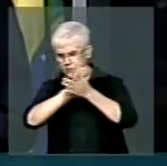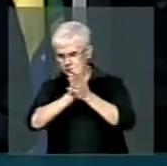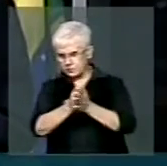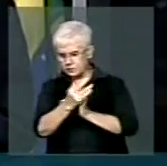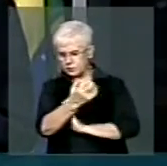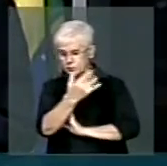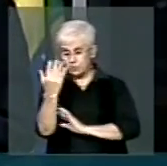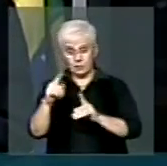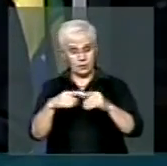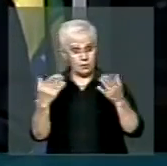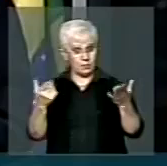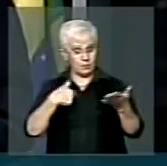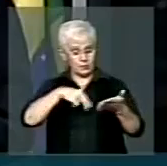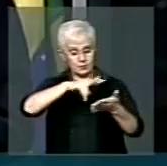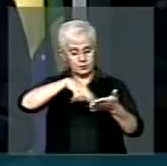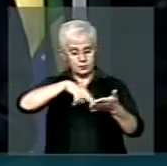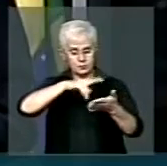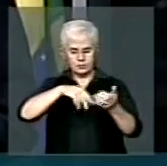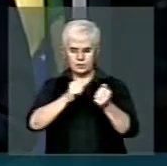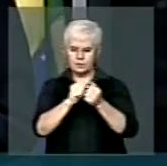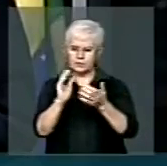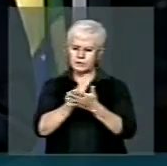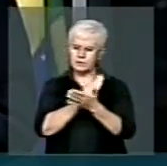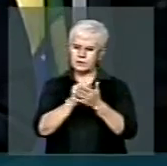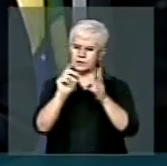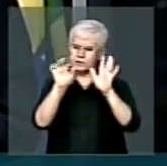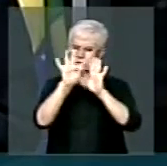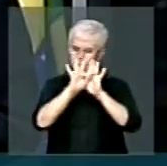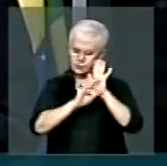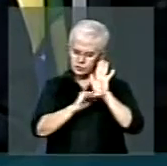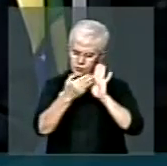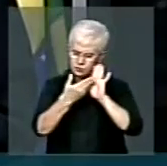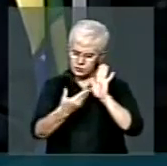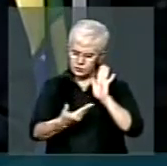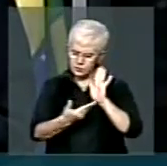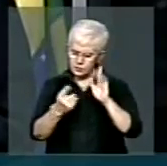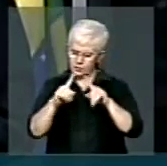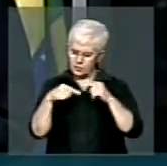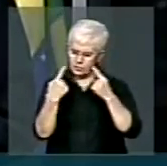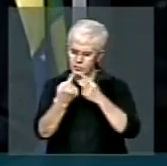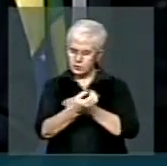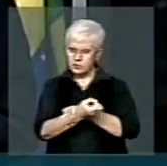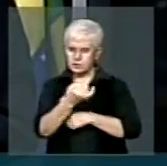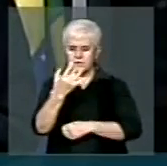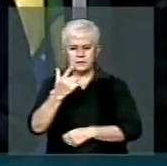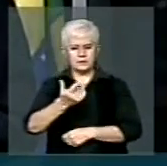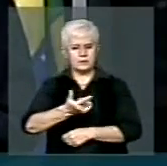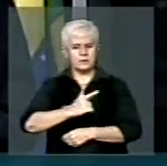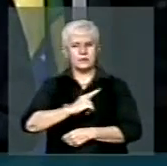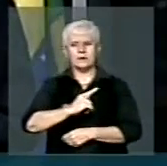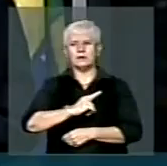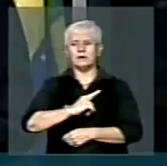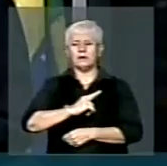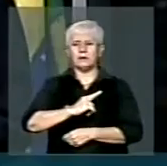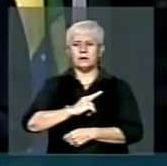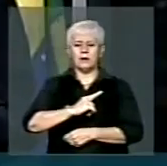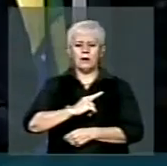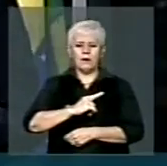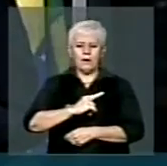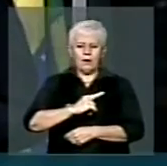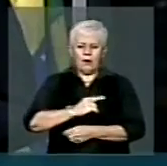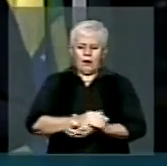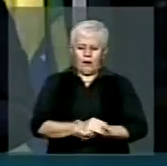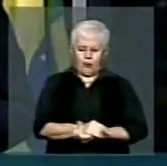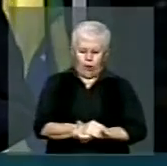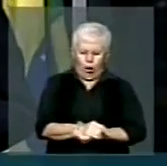eu vou ler aqui, senhor presidente, apenas alguns trechos dessas reuniões que foram realizadas, para que